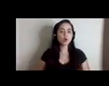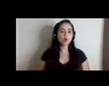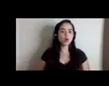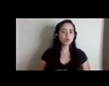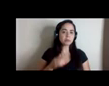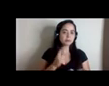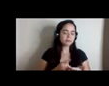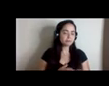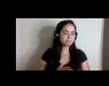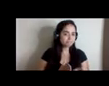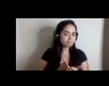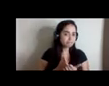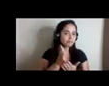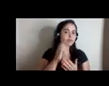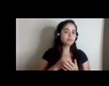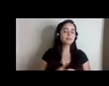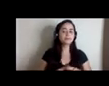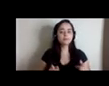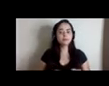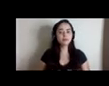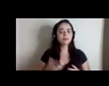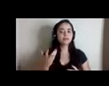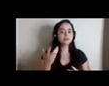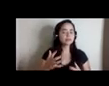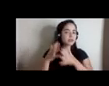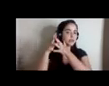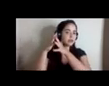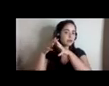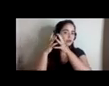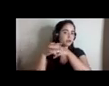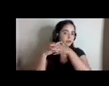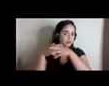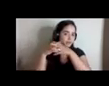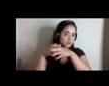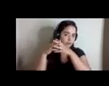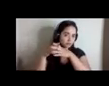Eu estou apenas buscando uma reflexão. Será que nós